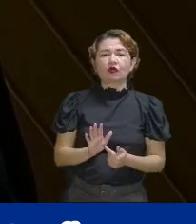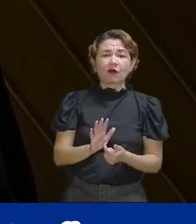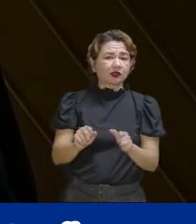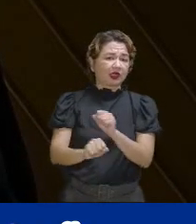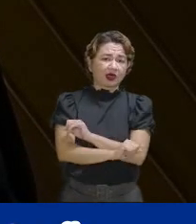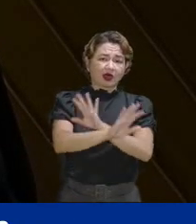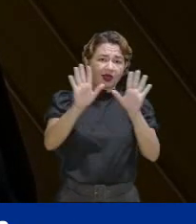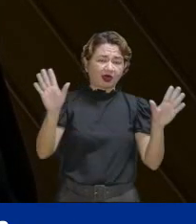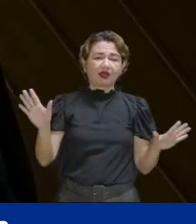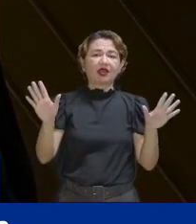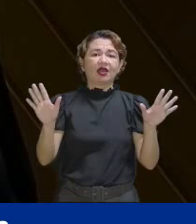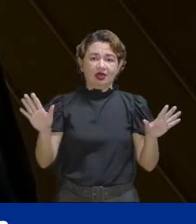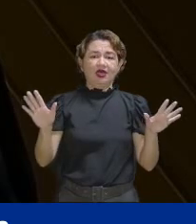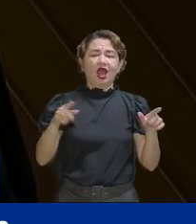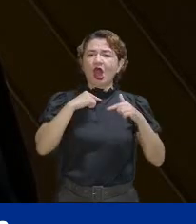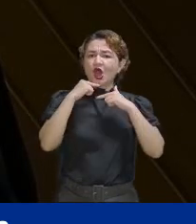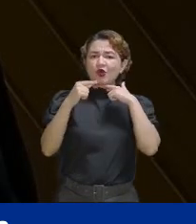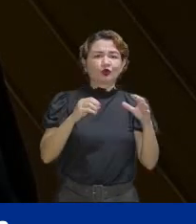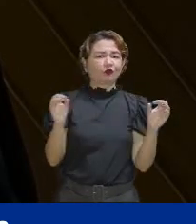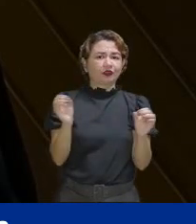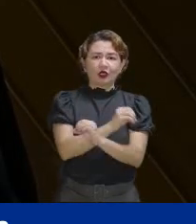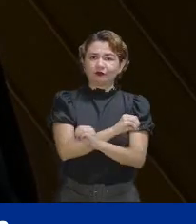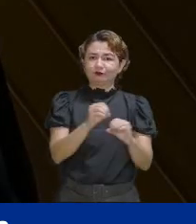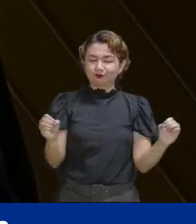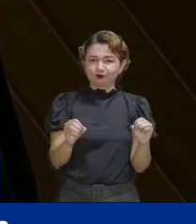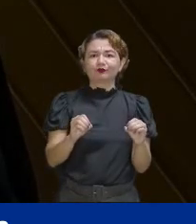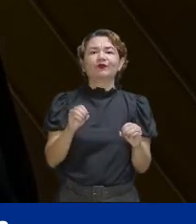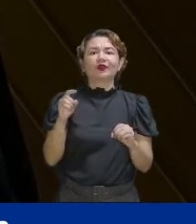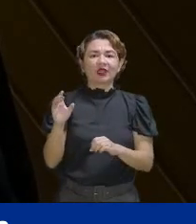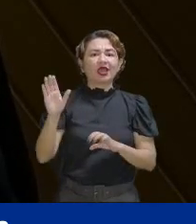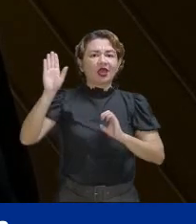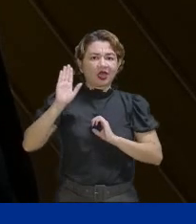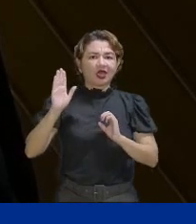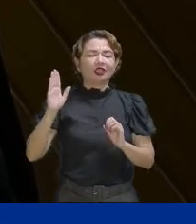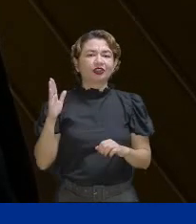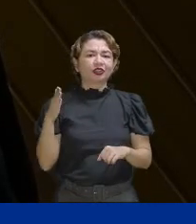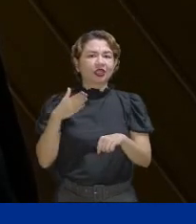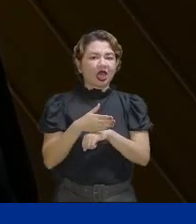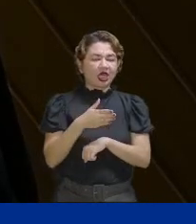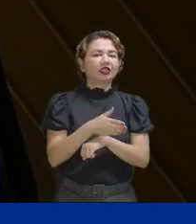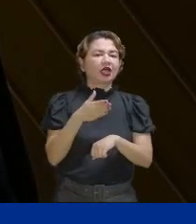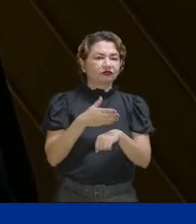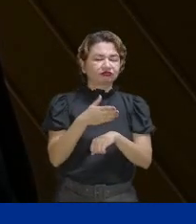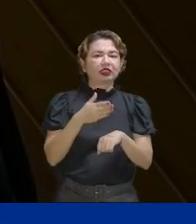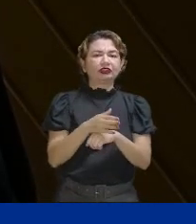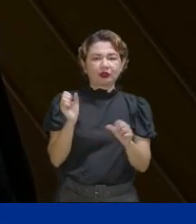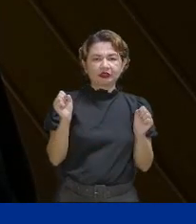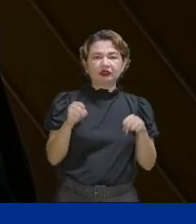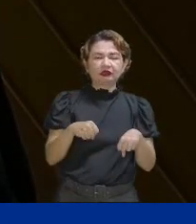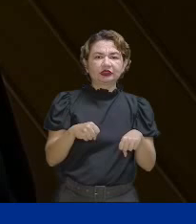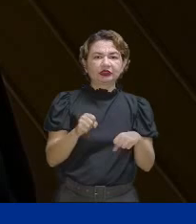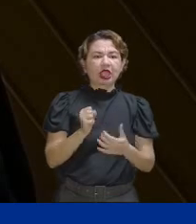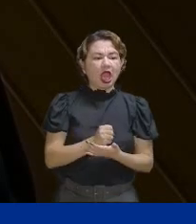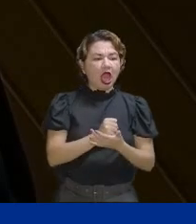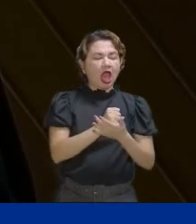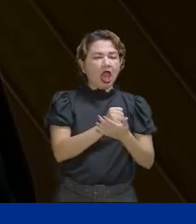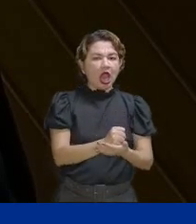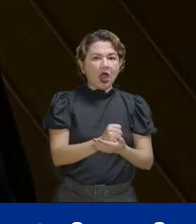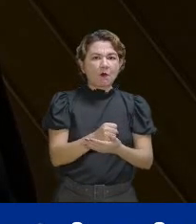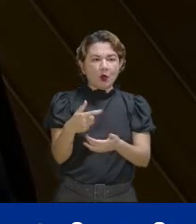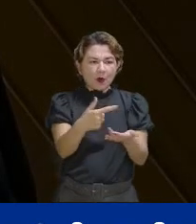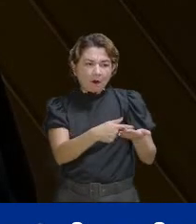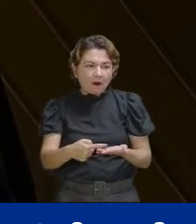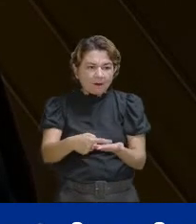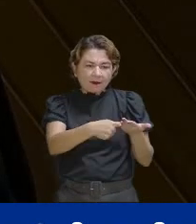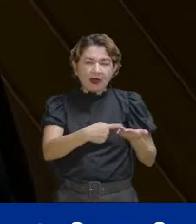demonstração clara e inequívoca de que Zilma teria participação direta ou indireta na prática do ilícito discutido.